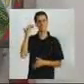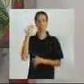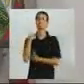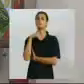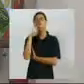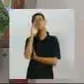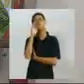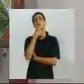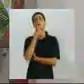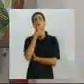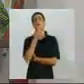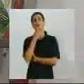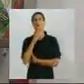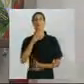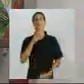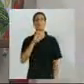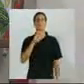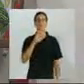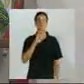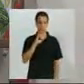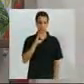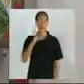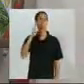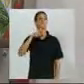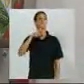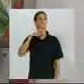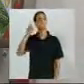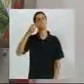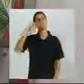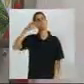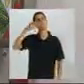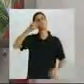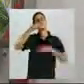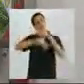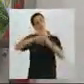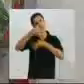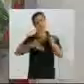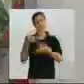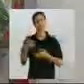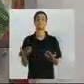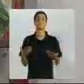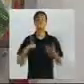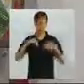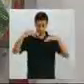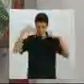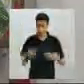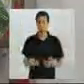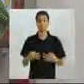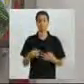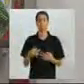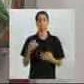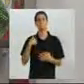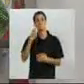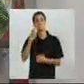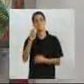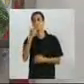assisti o meu colega vereador Beto Tribes fazendo aqui o seu pronunciamento. Vereador Fábio, com certeza, assim como eu assisti os